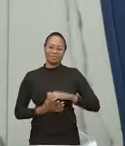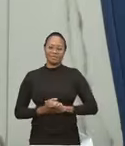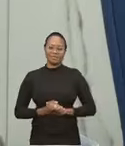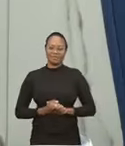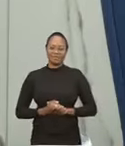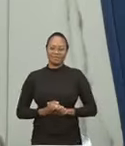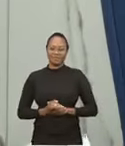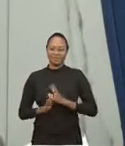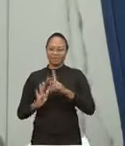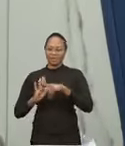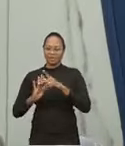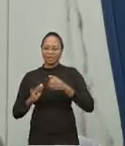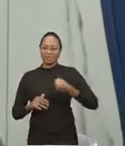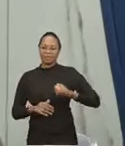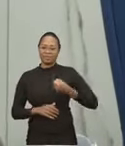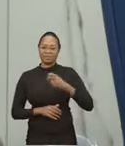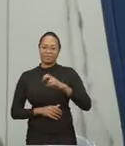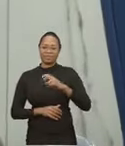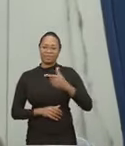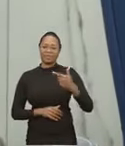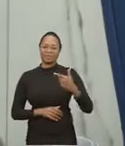Projeto de resolução de número